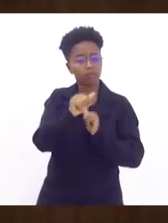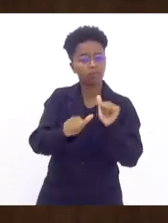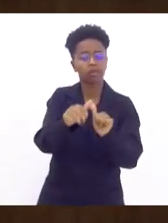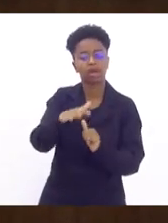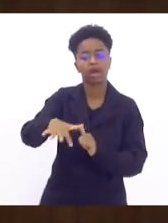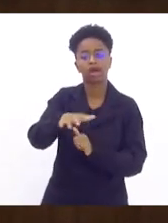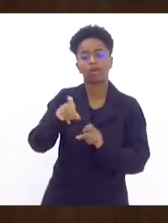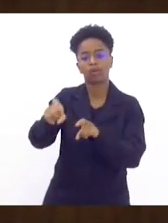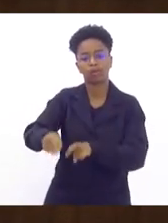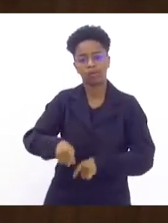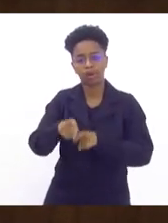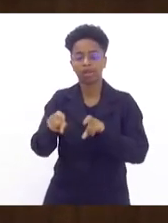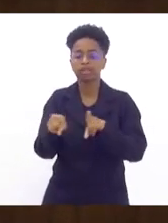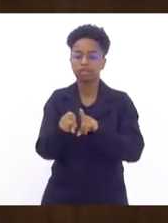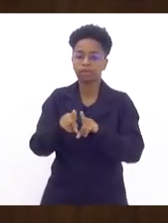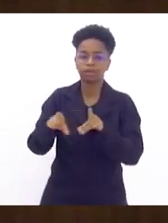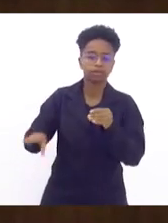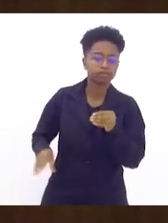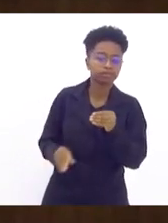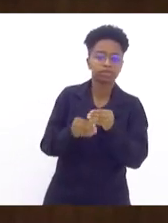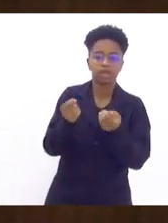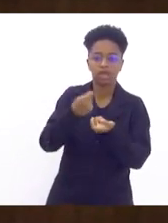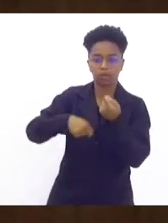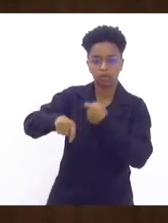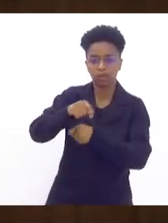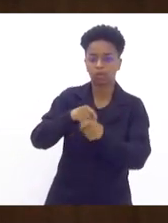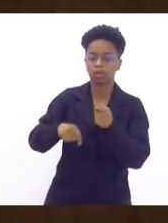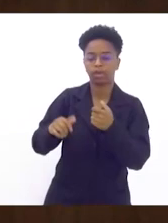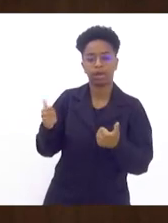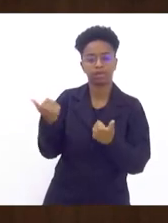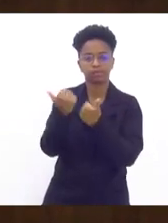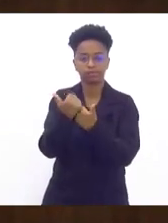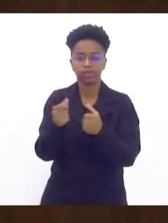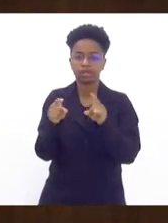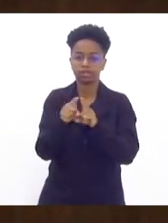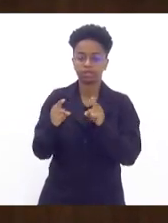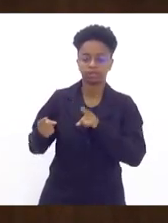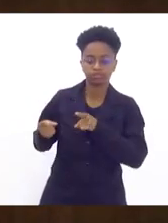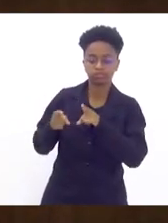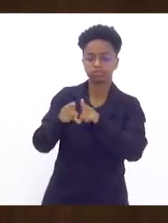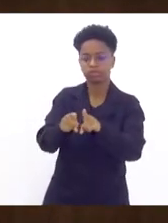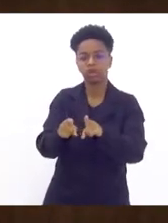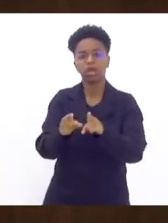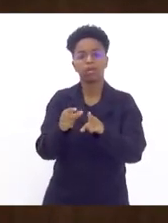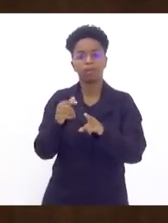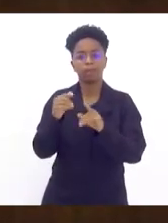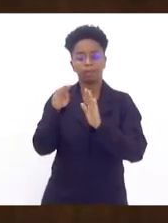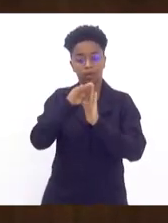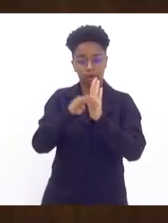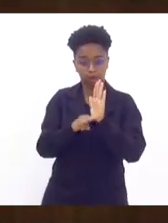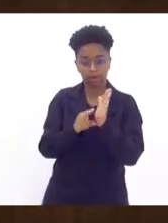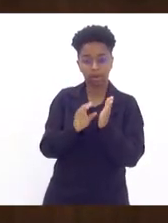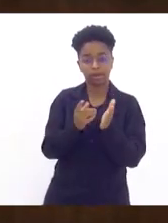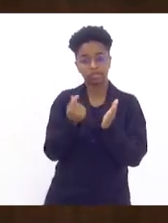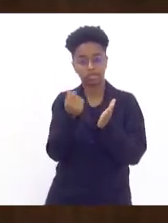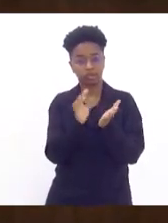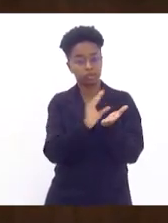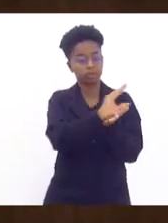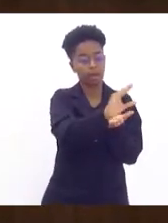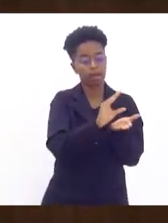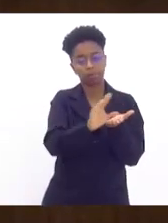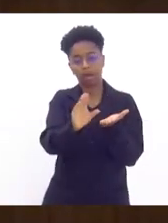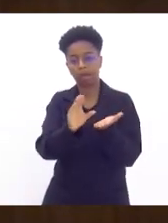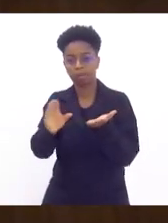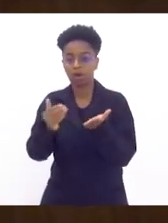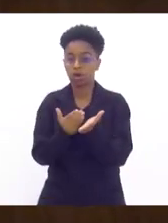rurais como incremento de sua economia tudo em consonância com os programas de distribuição de renda já em vigor Neste País